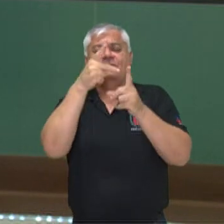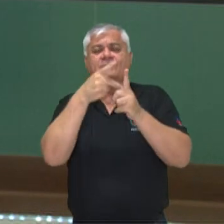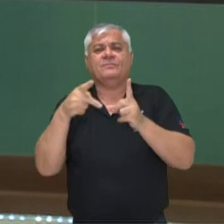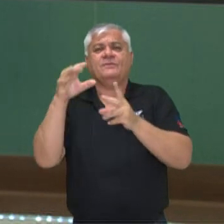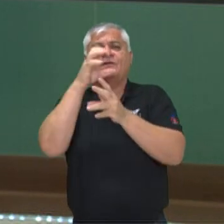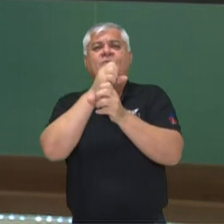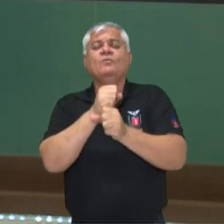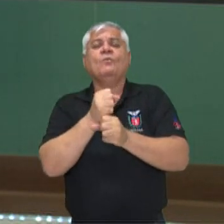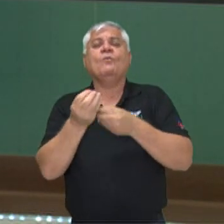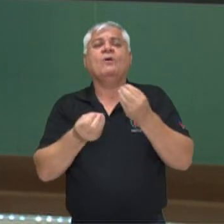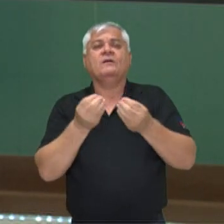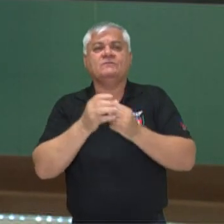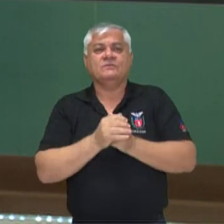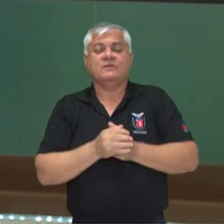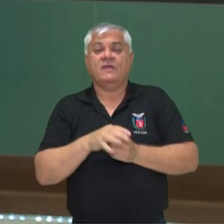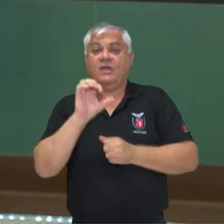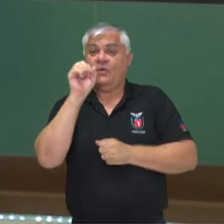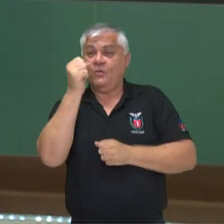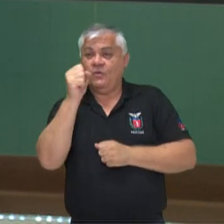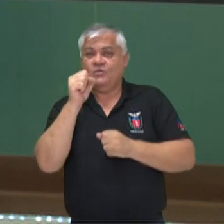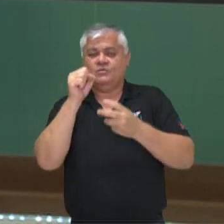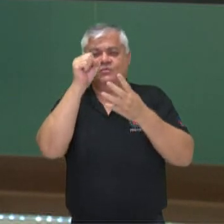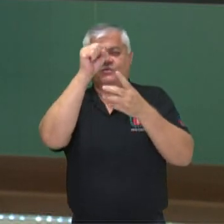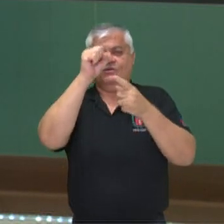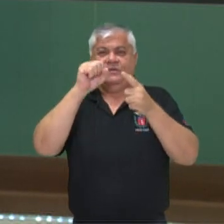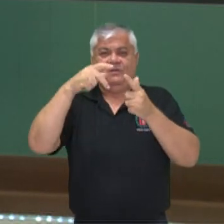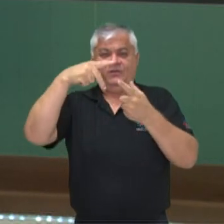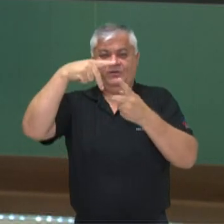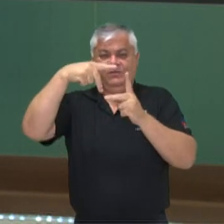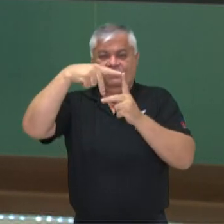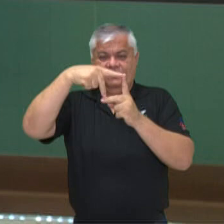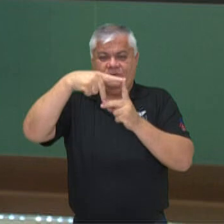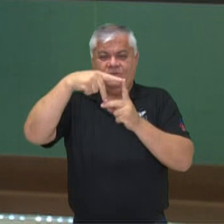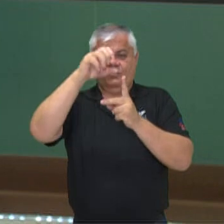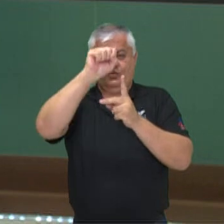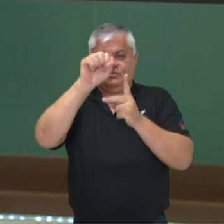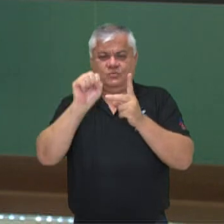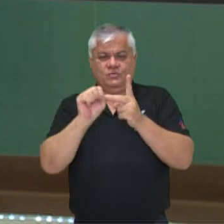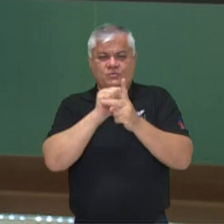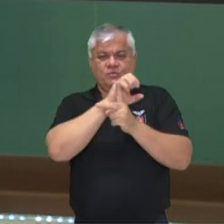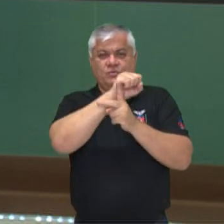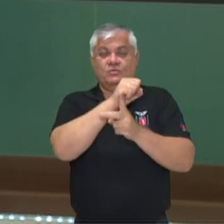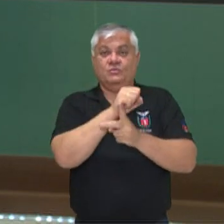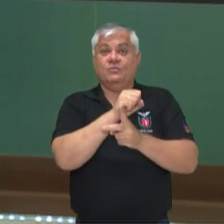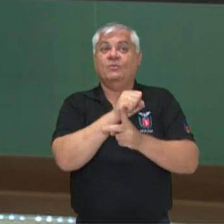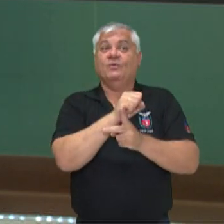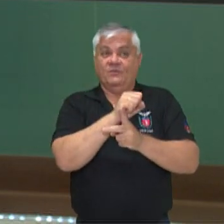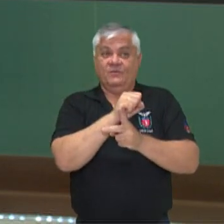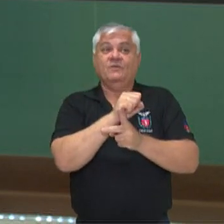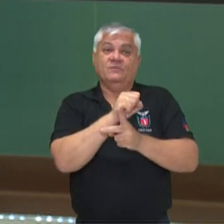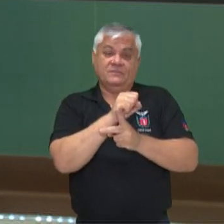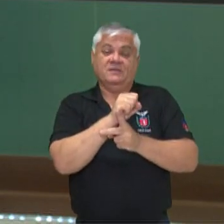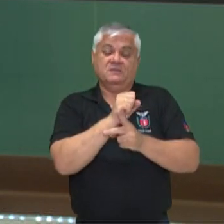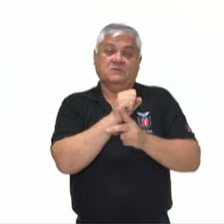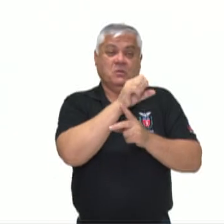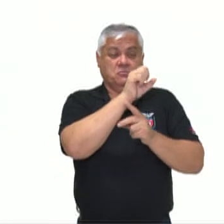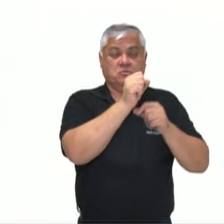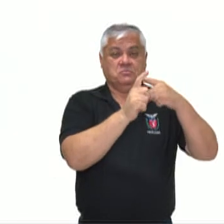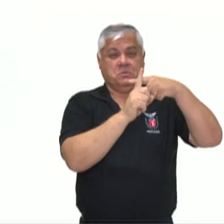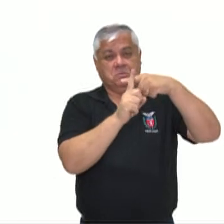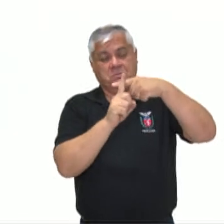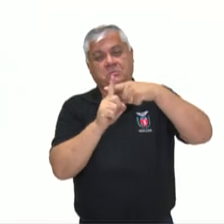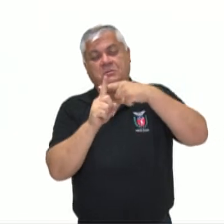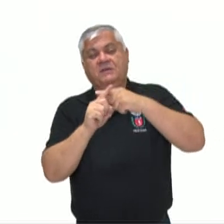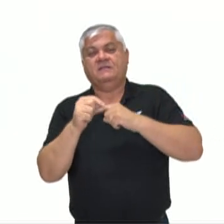do quadrado. Então, é 8 por 8 por 8 por 8, soma os 4 números 8, ou multiplica, né? Vai